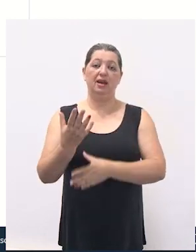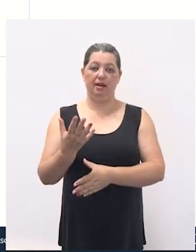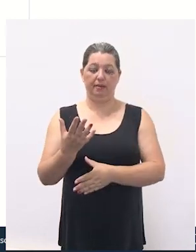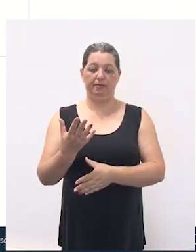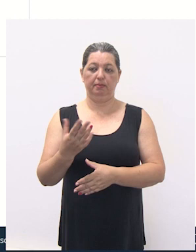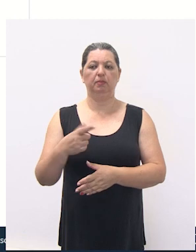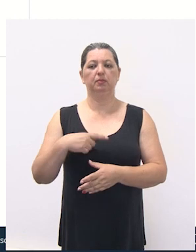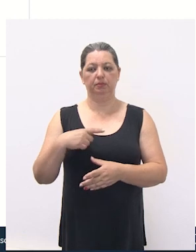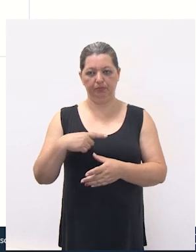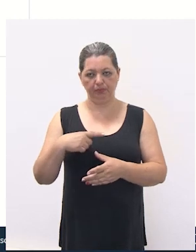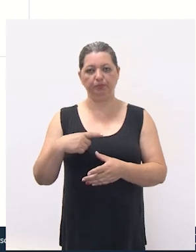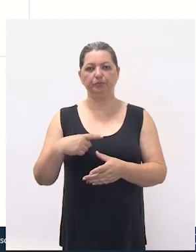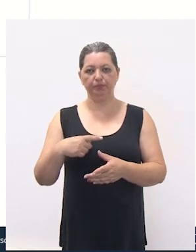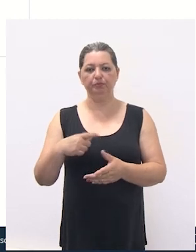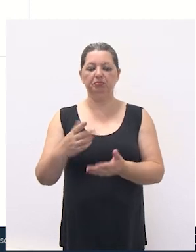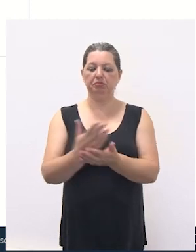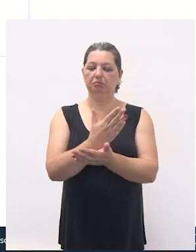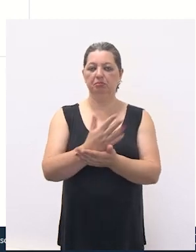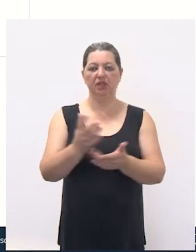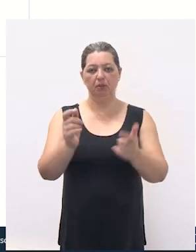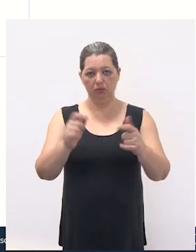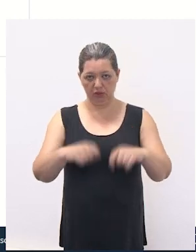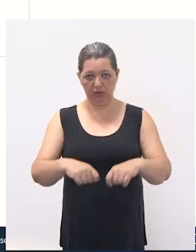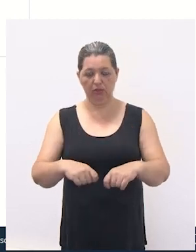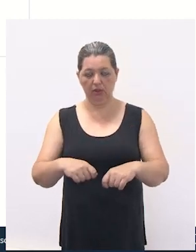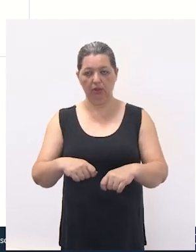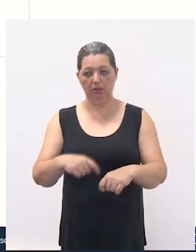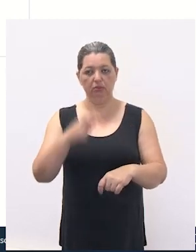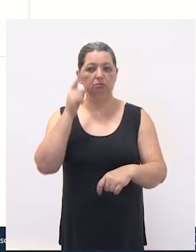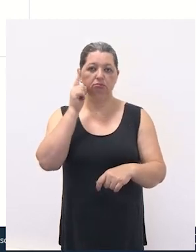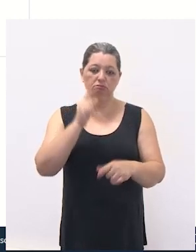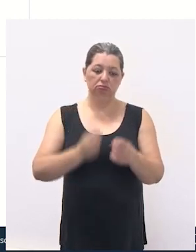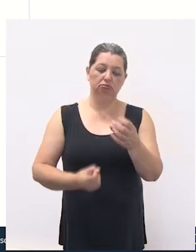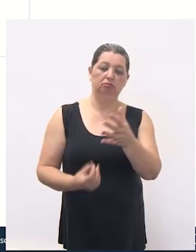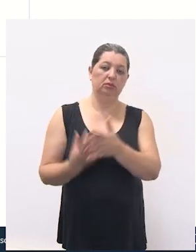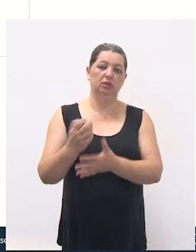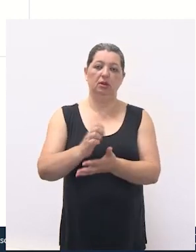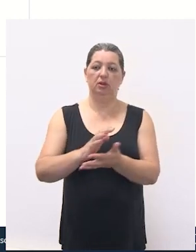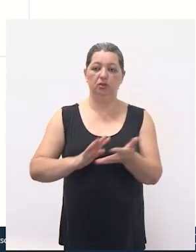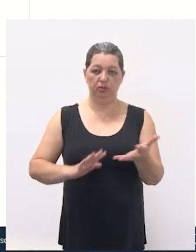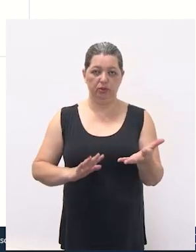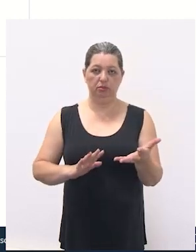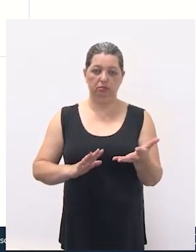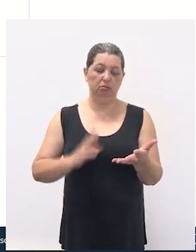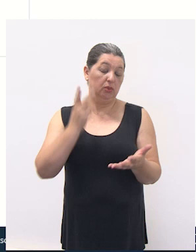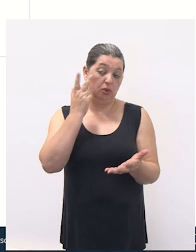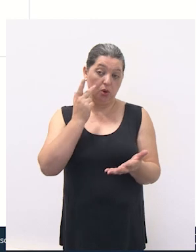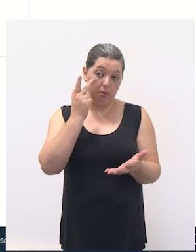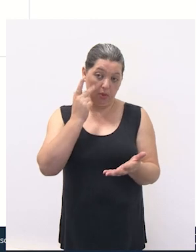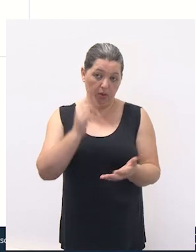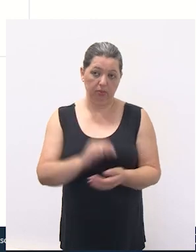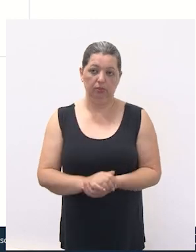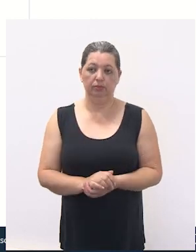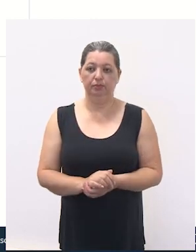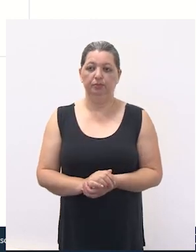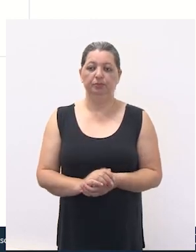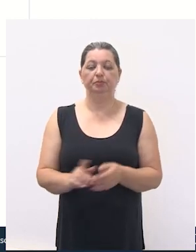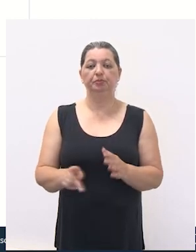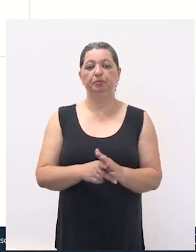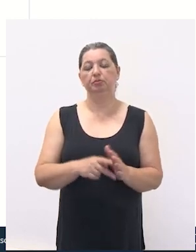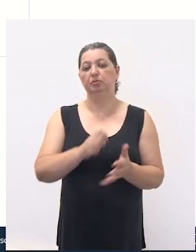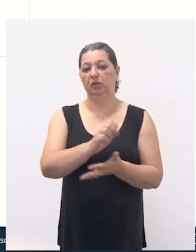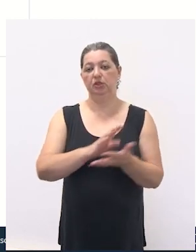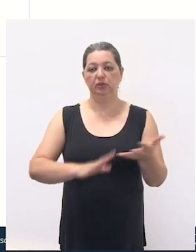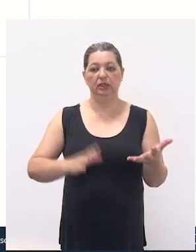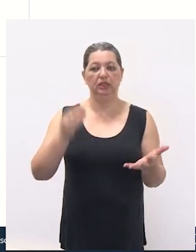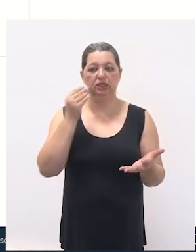tem algumas possibilidades de criar as atividades. Atividade comum, atividade teste,